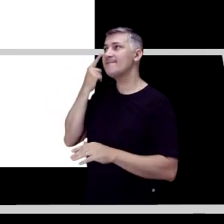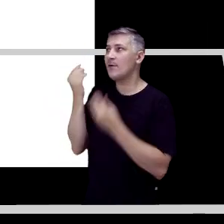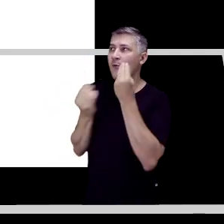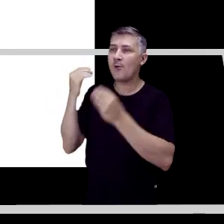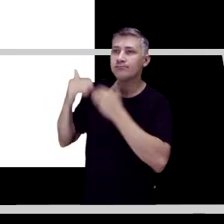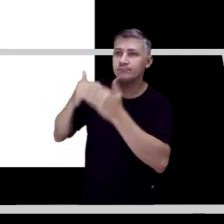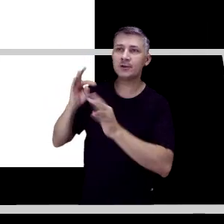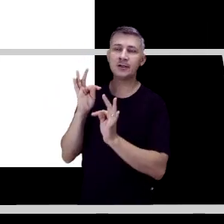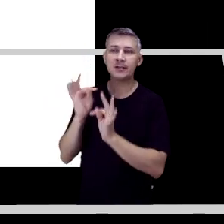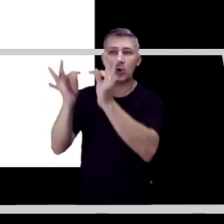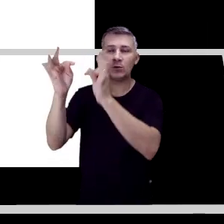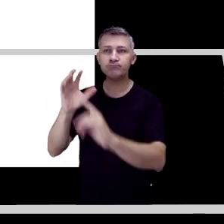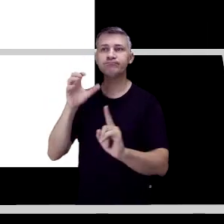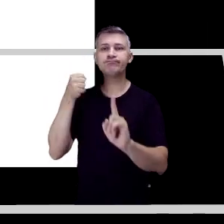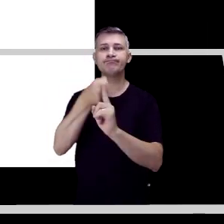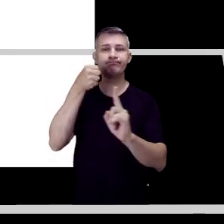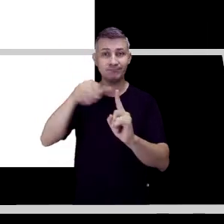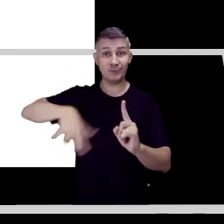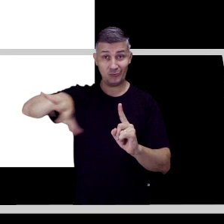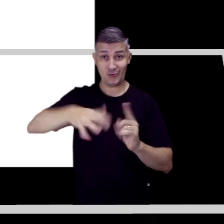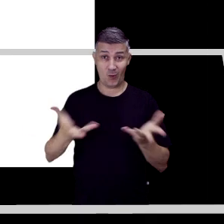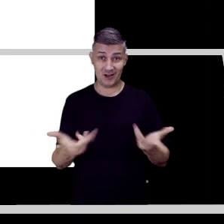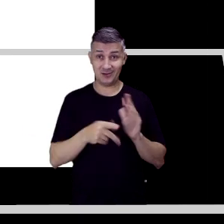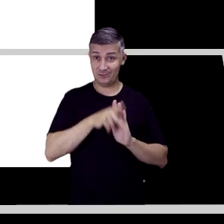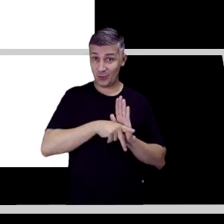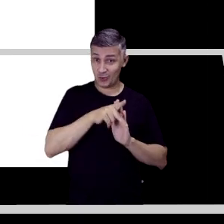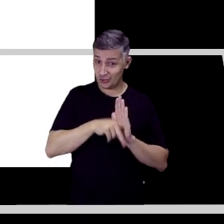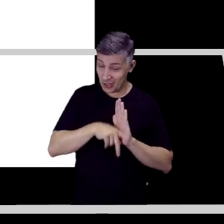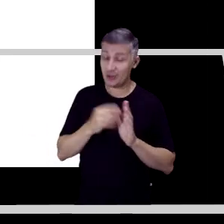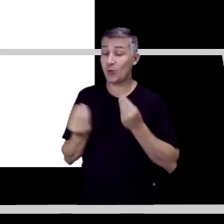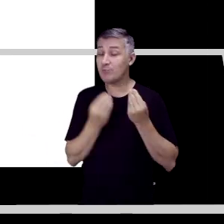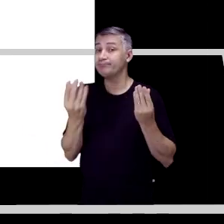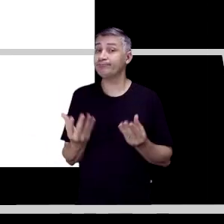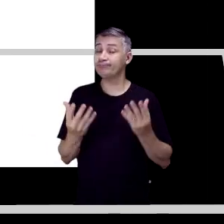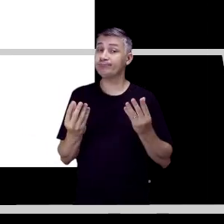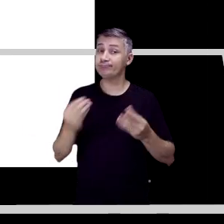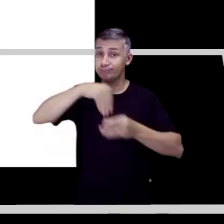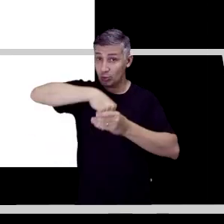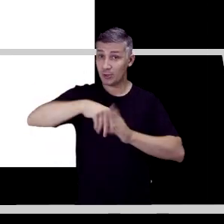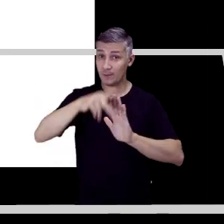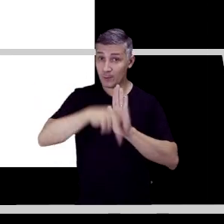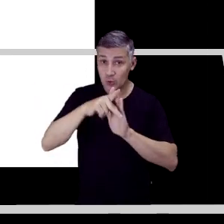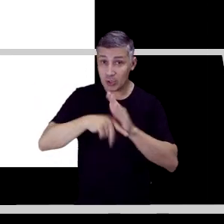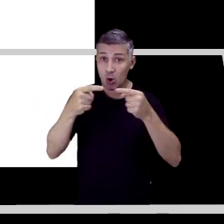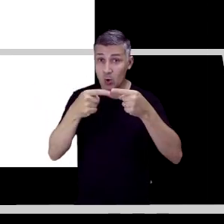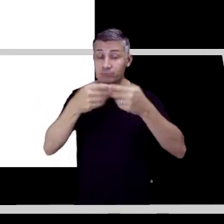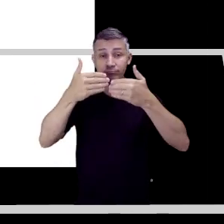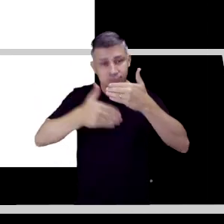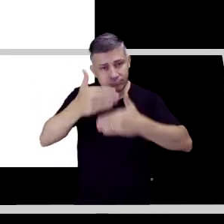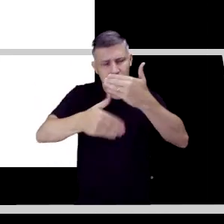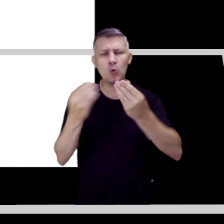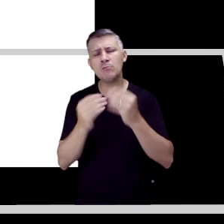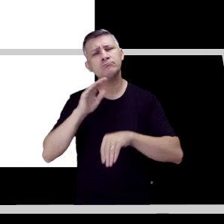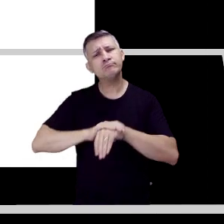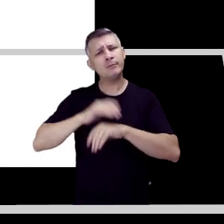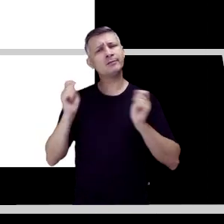enxergando de que forma a tecnologia impactou a qualidade daquele projeto, de que forma ela fez parte do processo de projeto, mas mais do que isso,